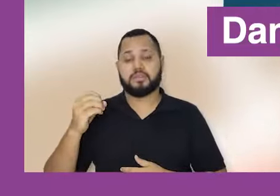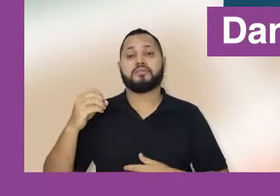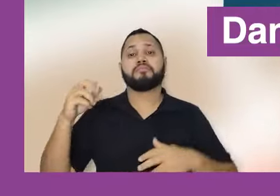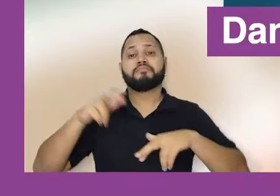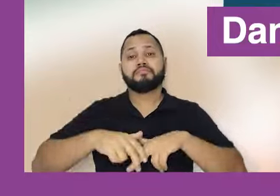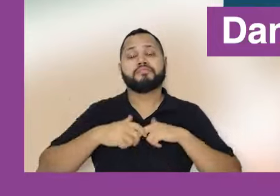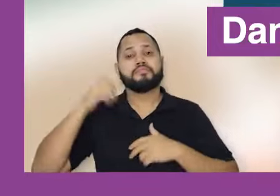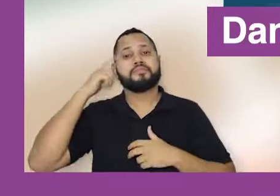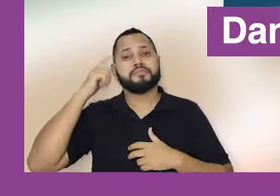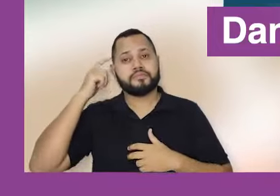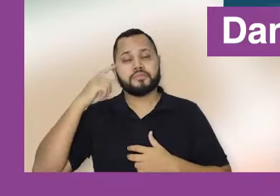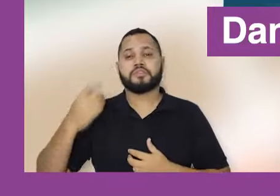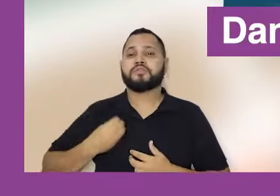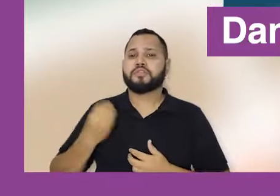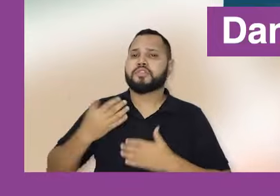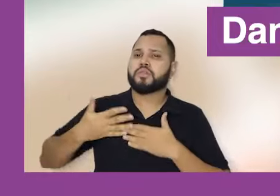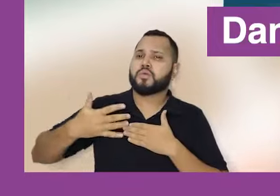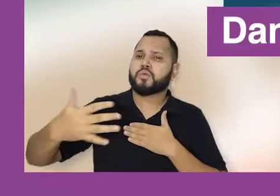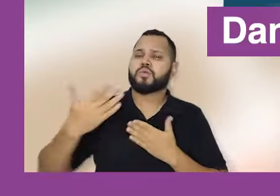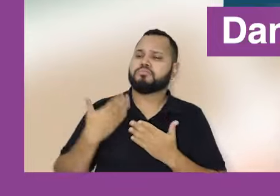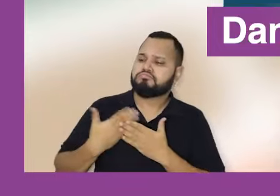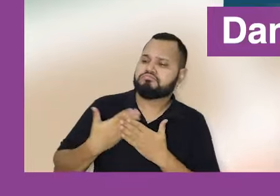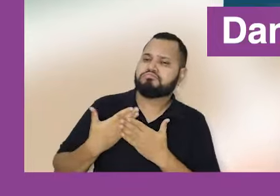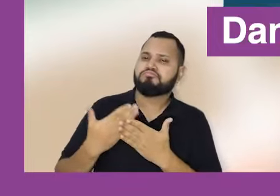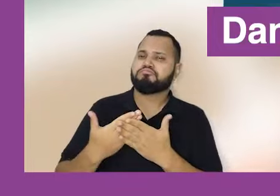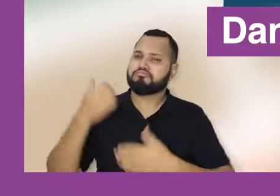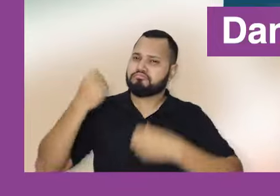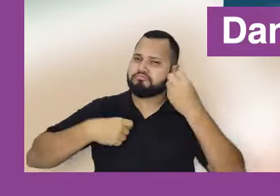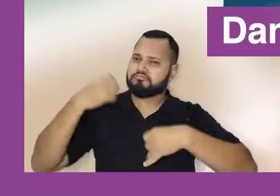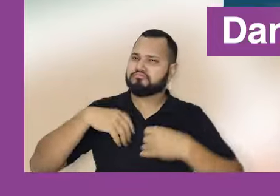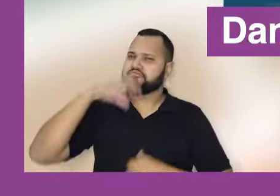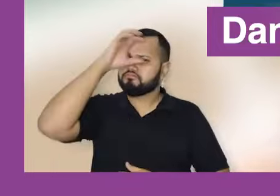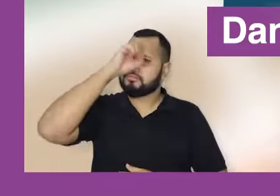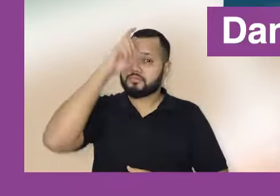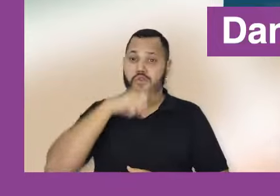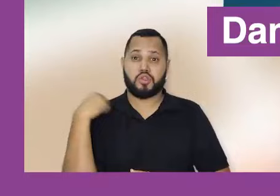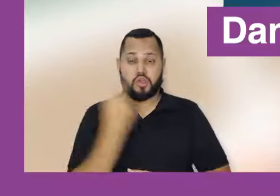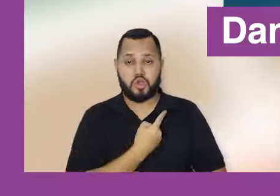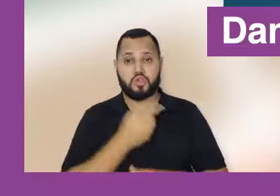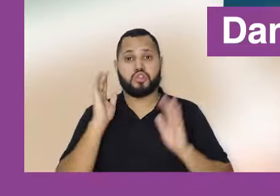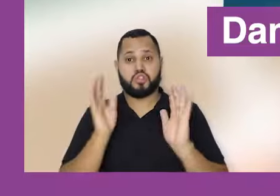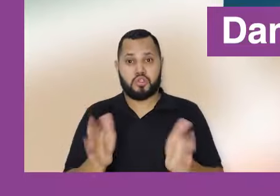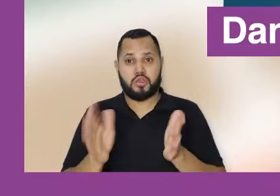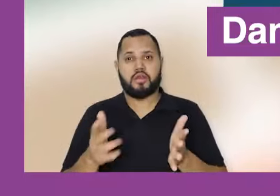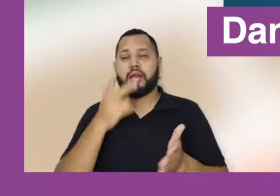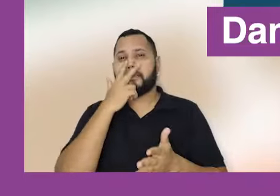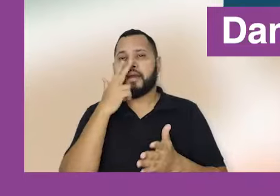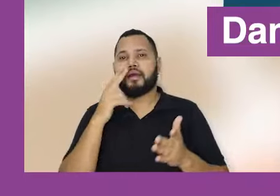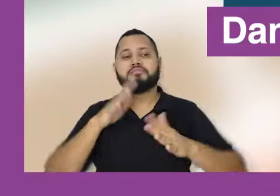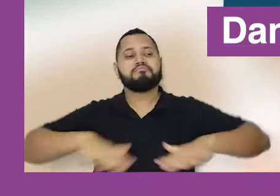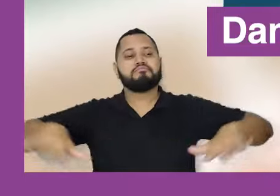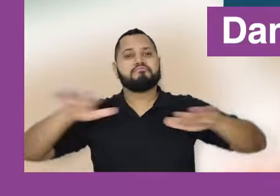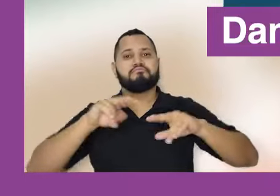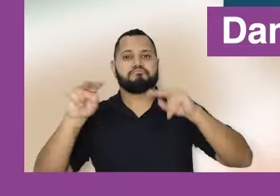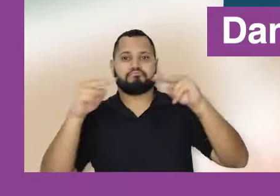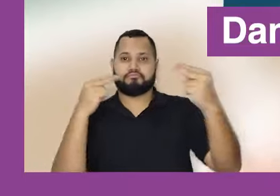muito essa importância né do Life longlern da gente ter esse aprendizado ao longo da vida de nós todos aqui deixando esse esse paralelo para todo